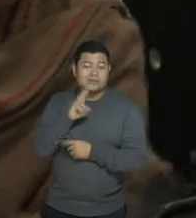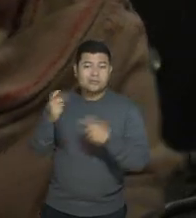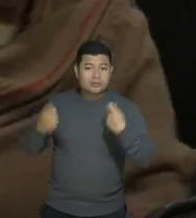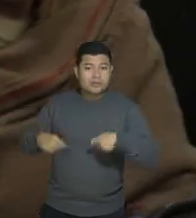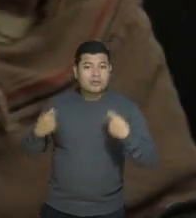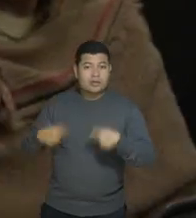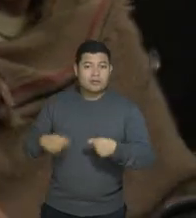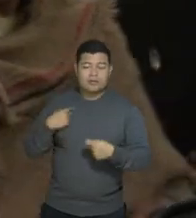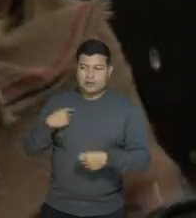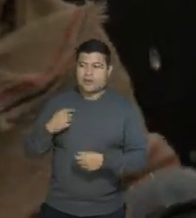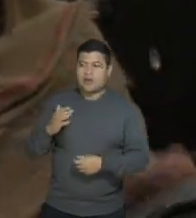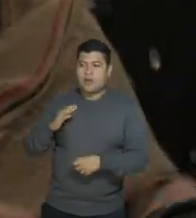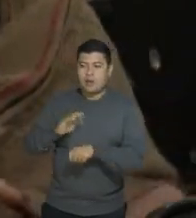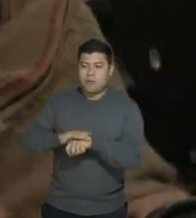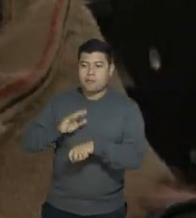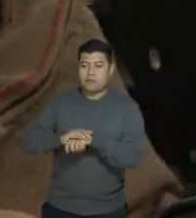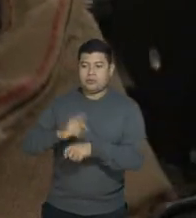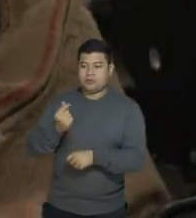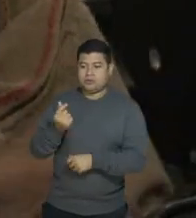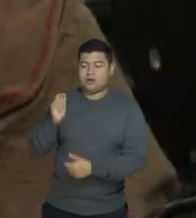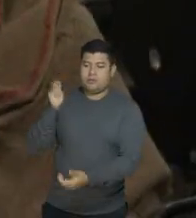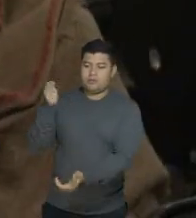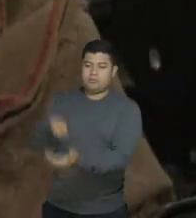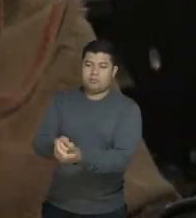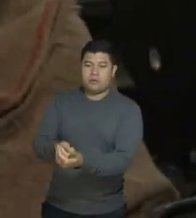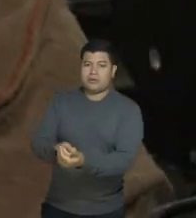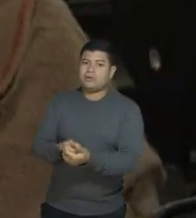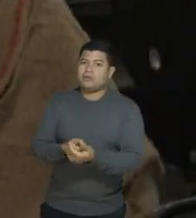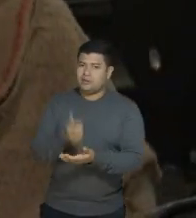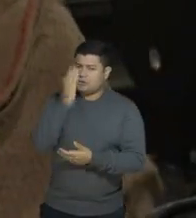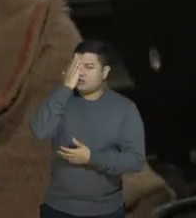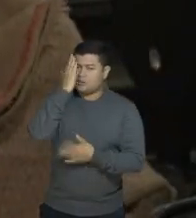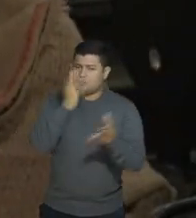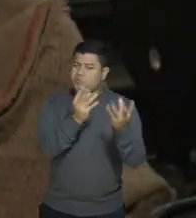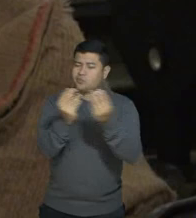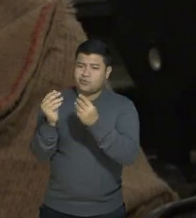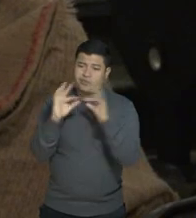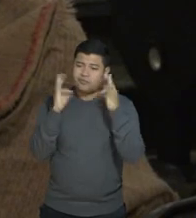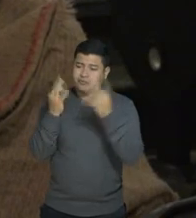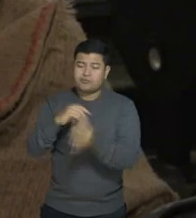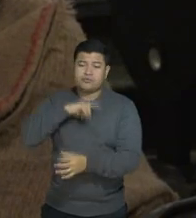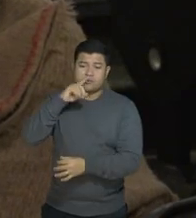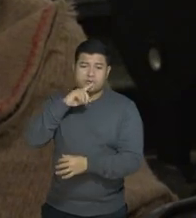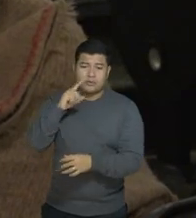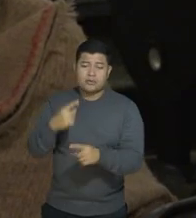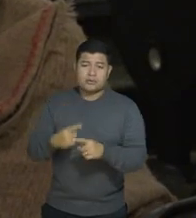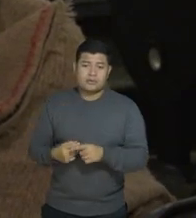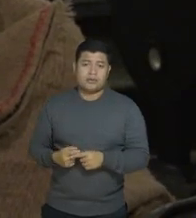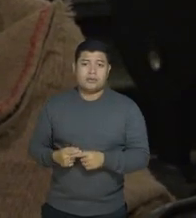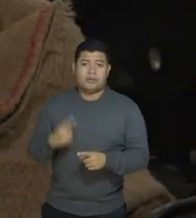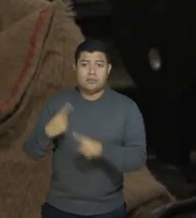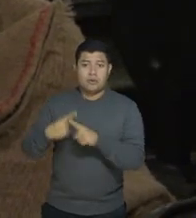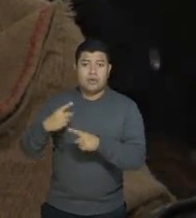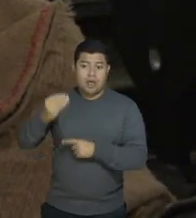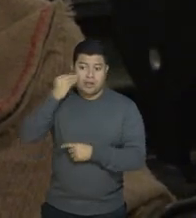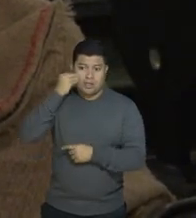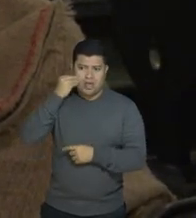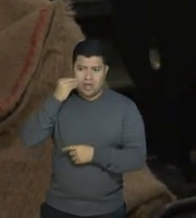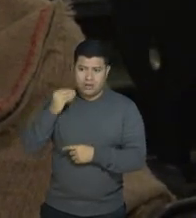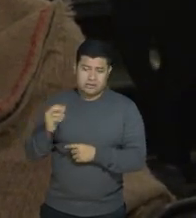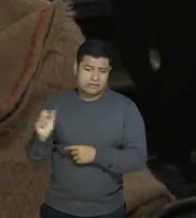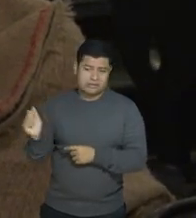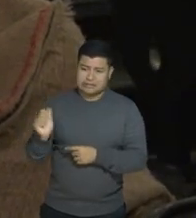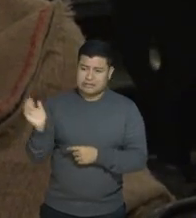que muitas mães, muitas famílias aqui não têm condições financeiras de pagar, porque não é um teste barato. Ele fez